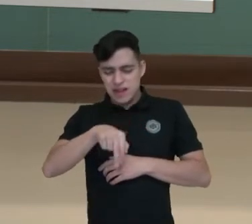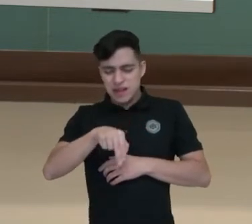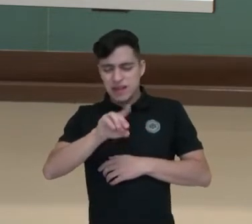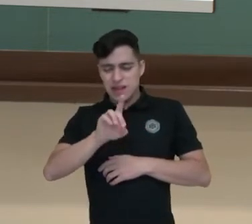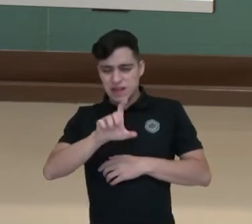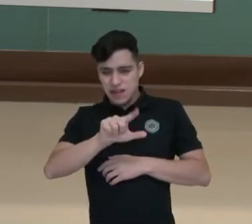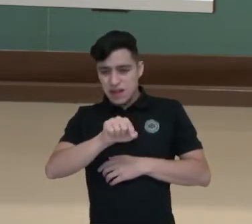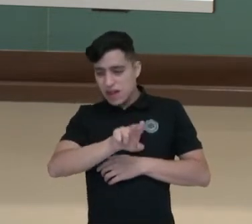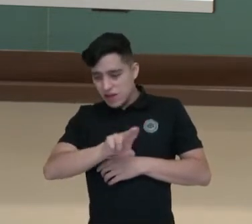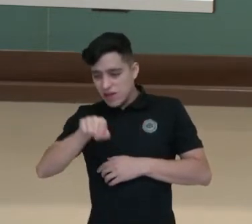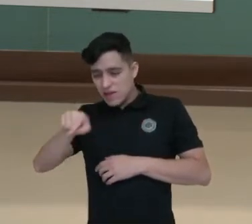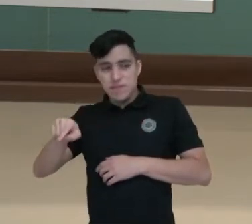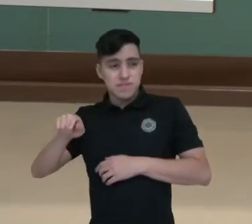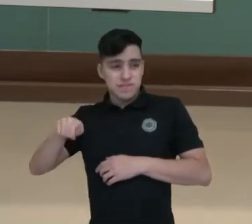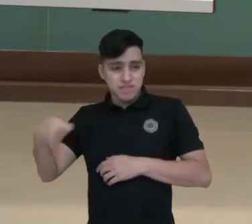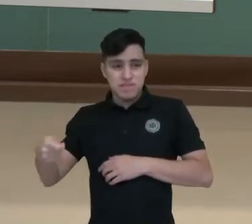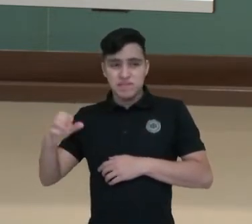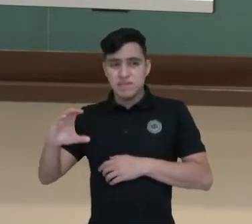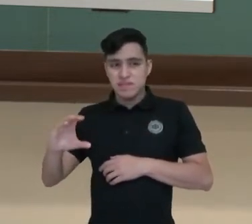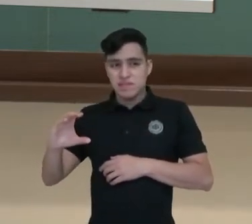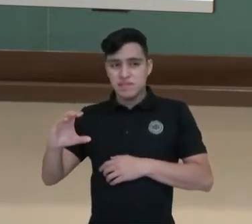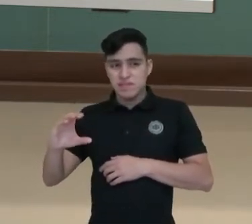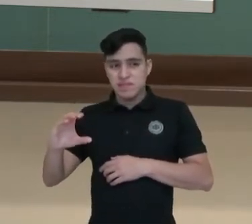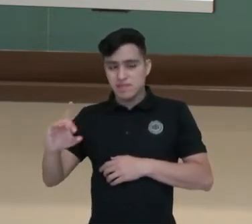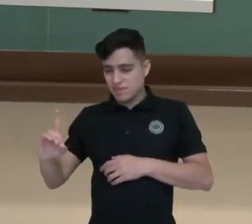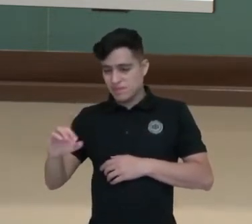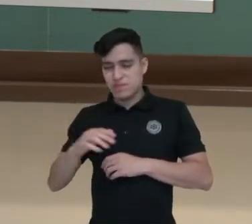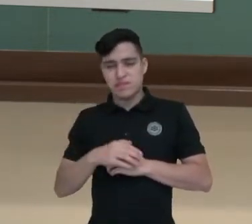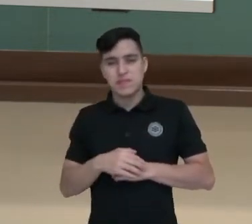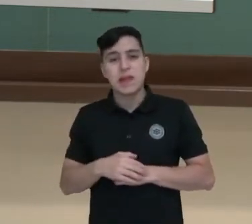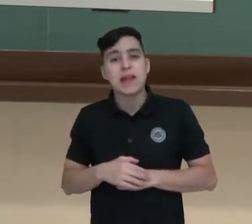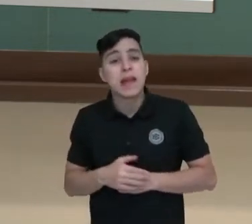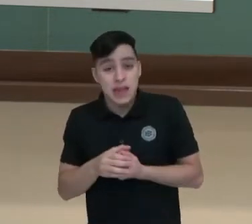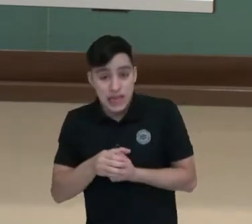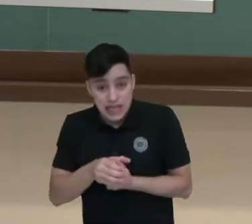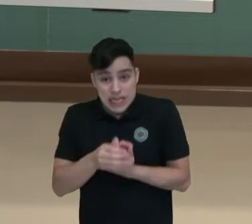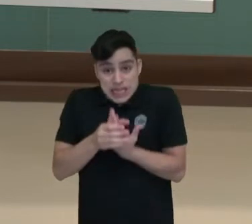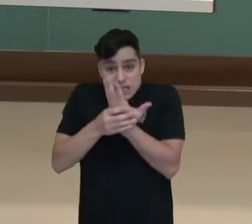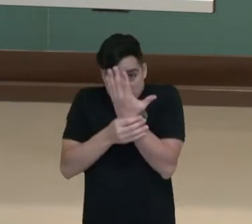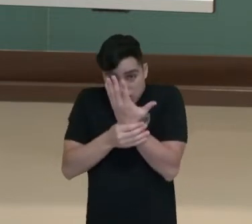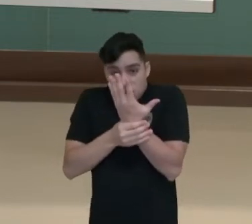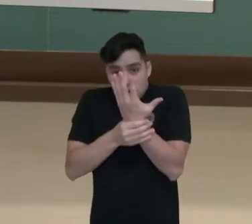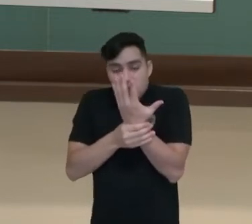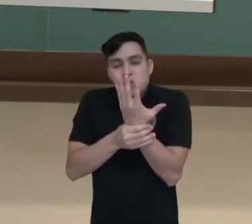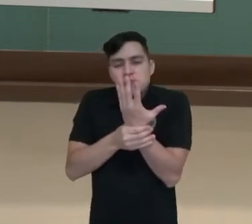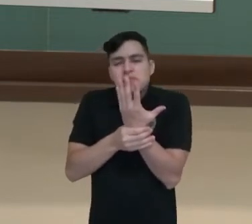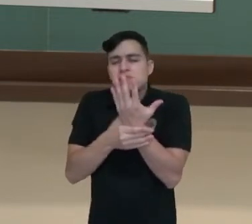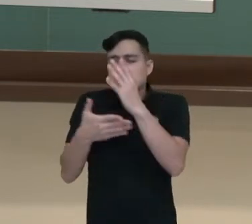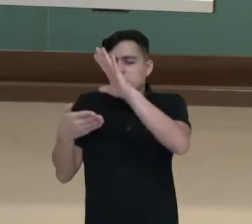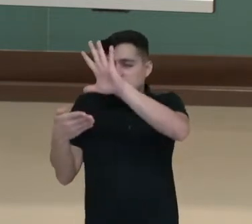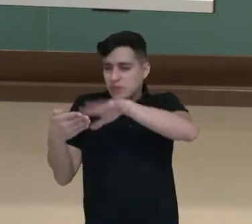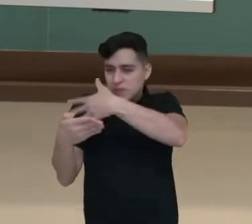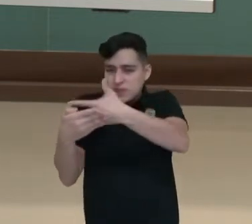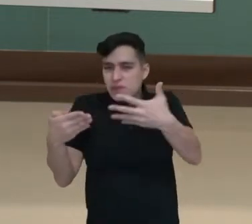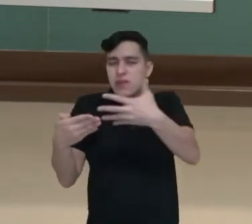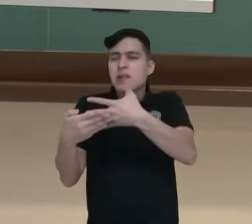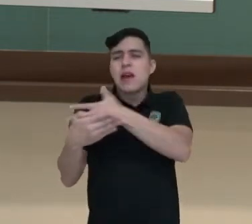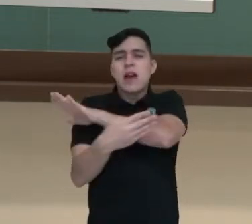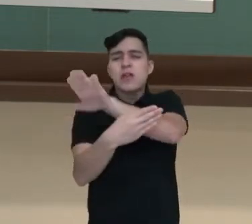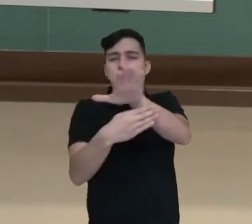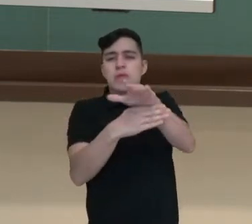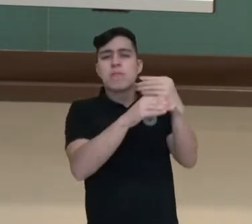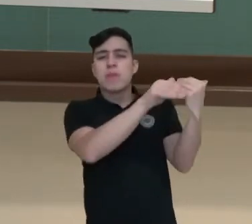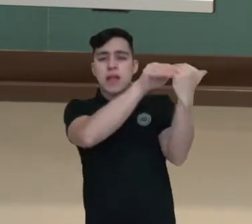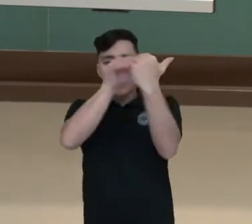criação do sistema métrico, né, com o sistema de unidades métrico decimal, padronizou. Agora, o